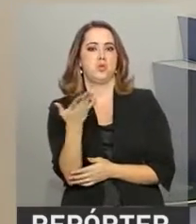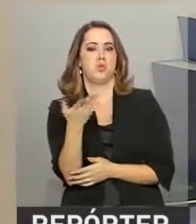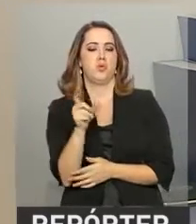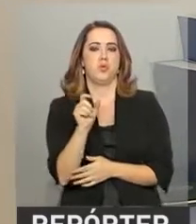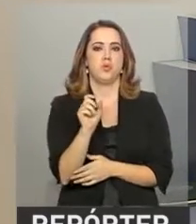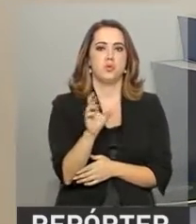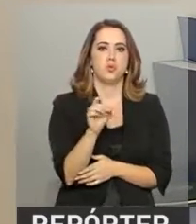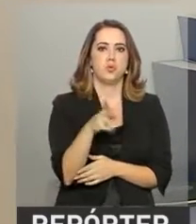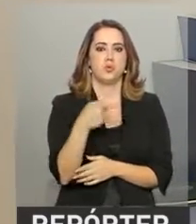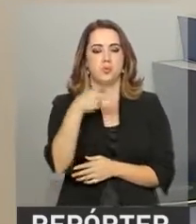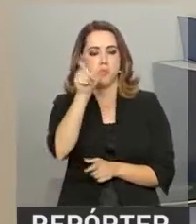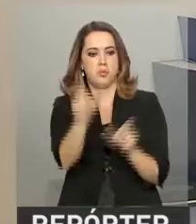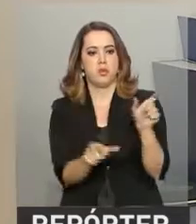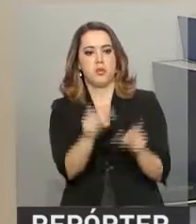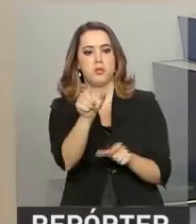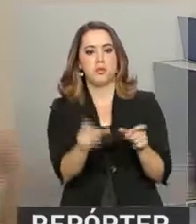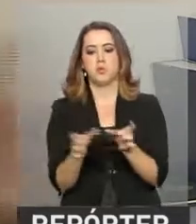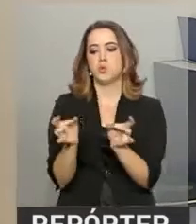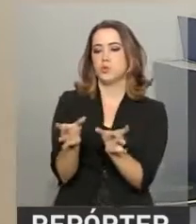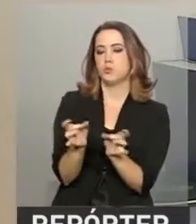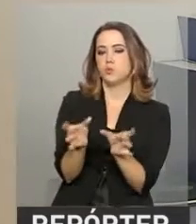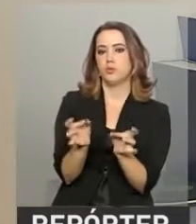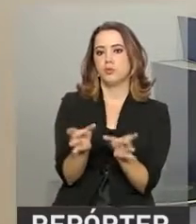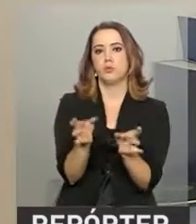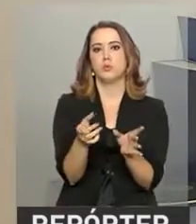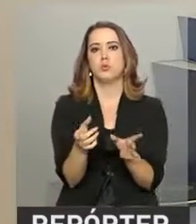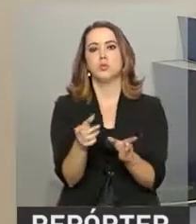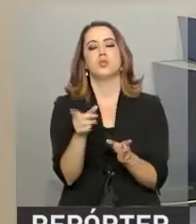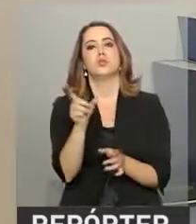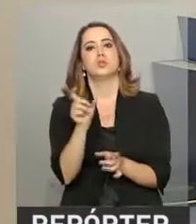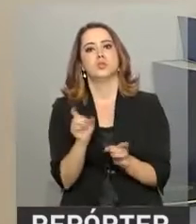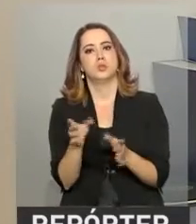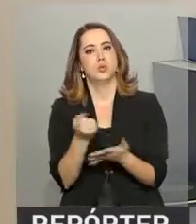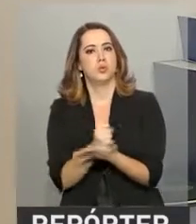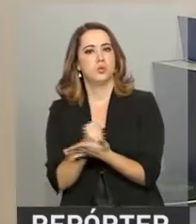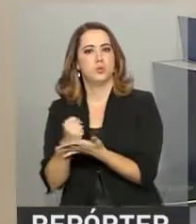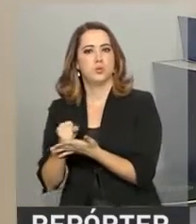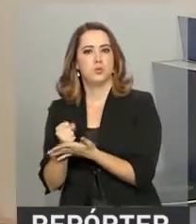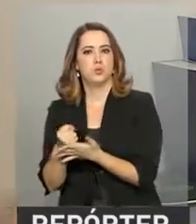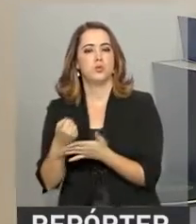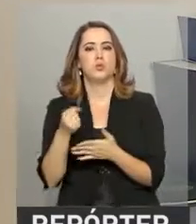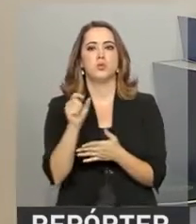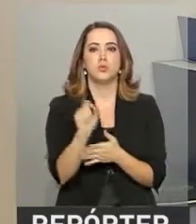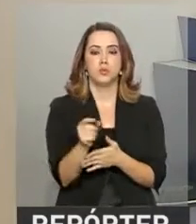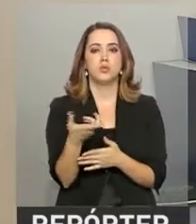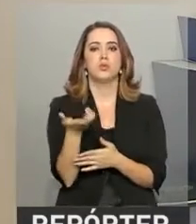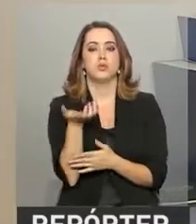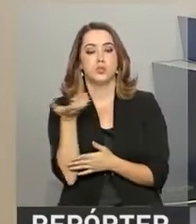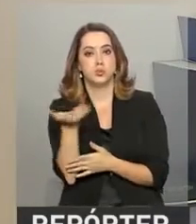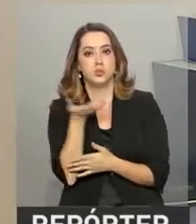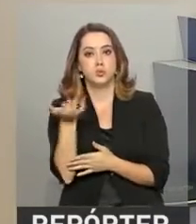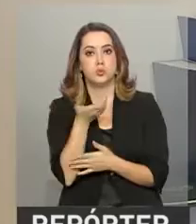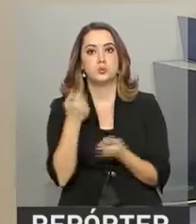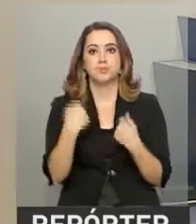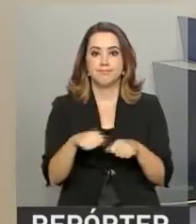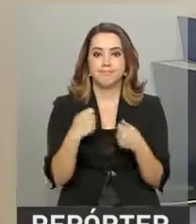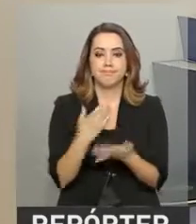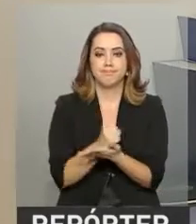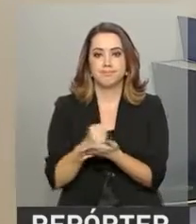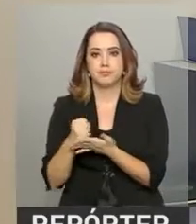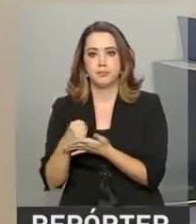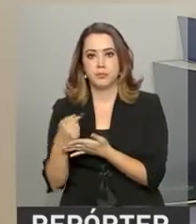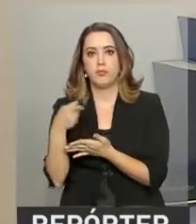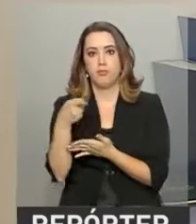do banco lista que muitas vezes não conhecidos das farmácias eles têm de interesse em vender medicamentos né